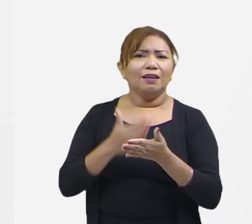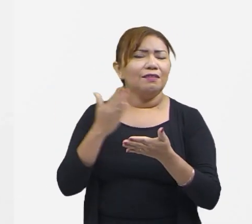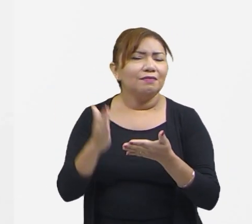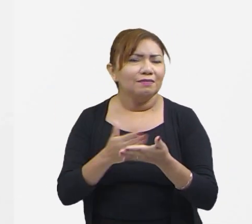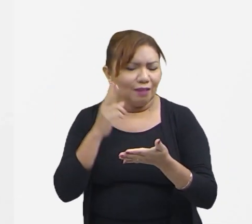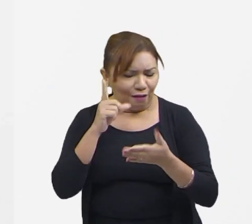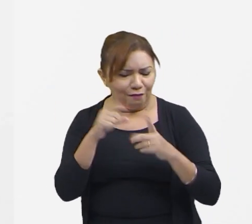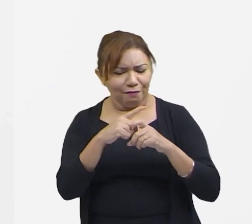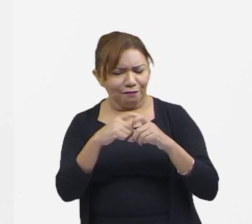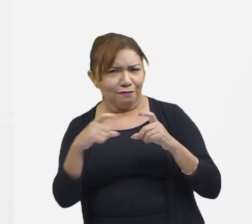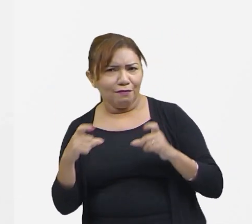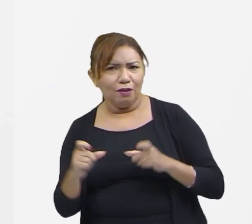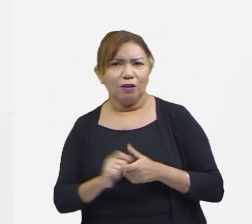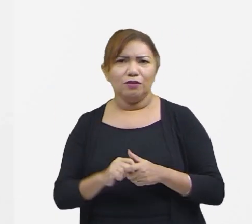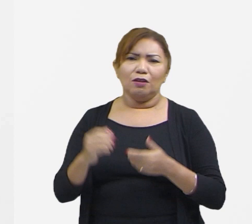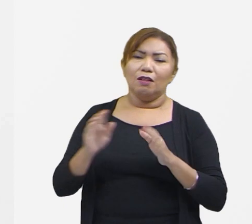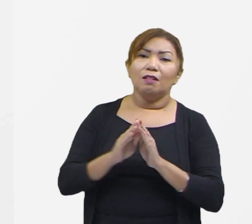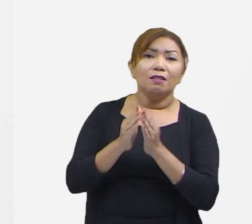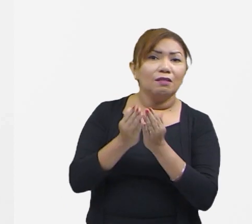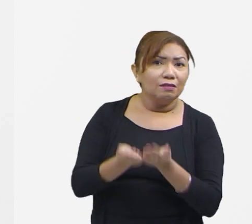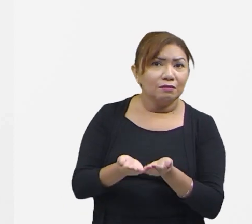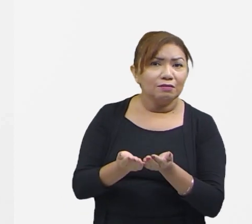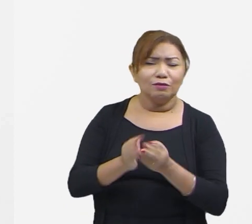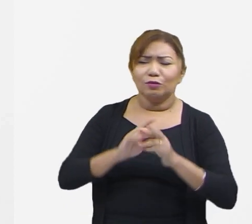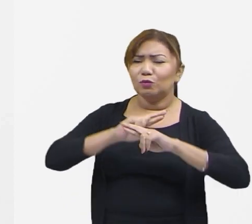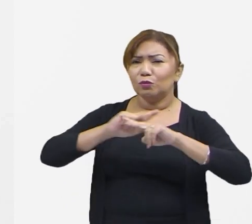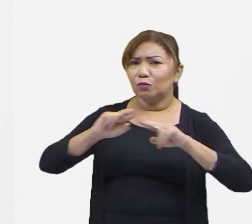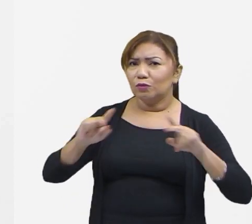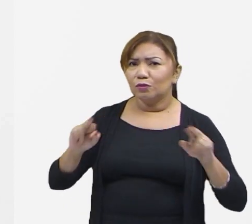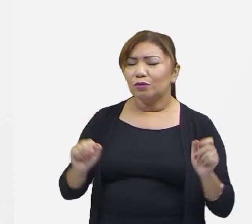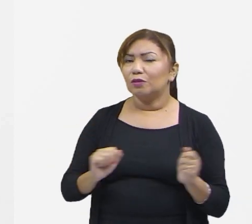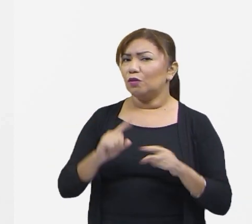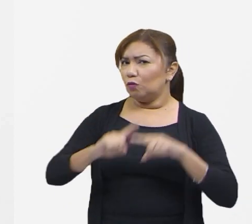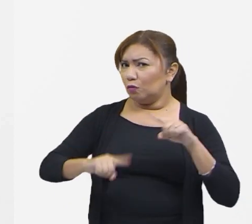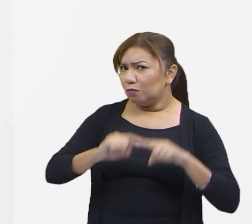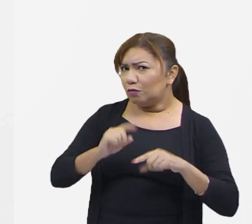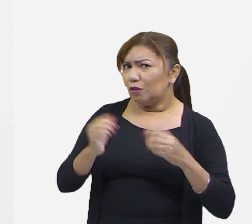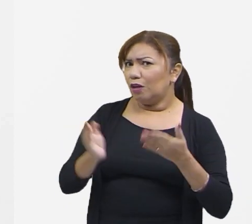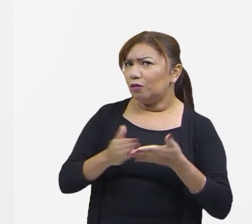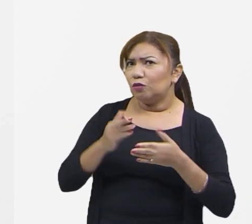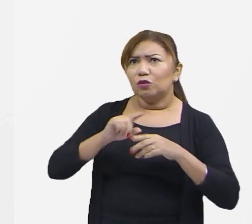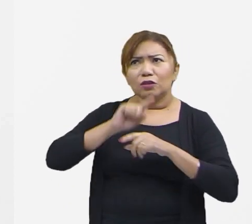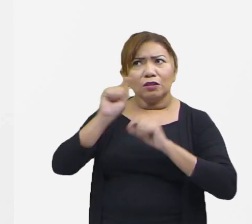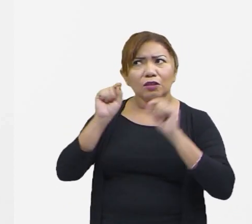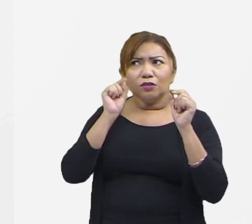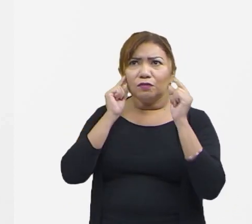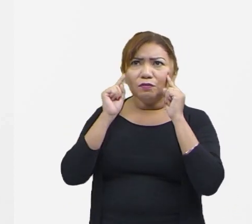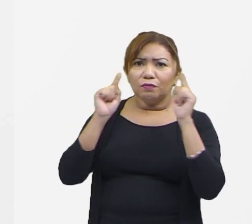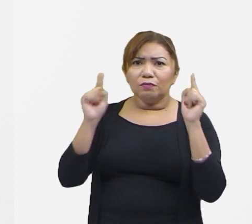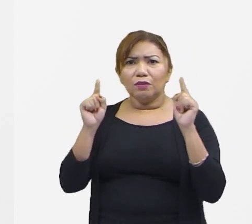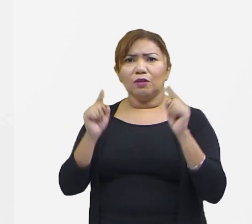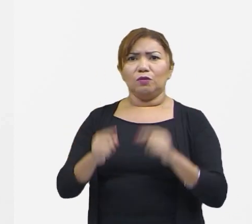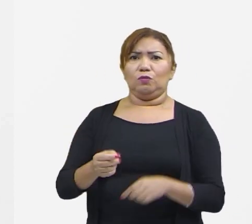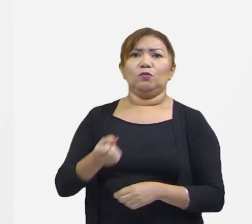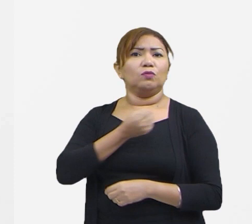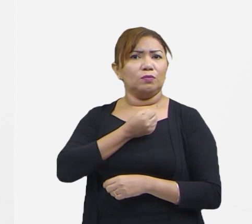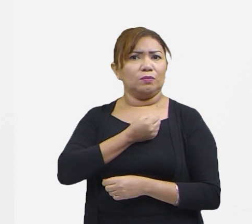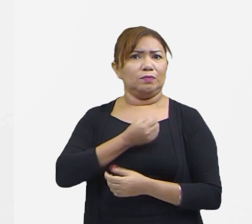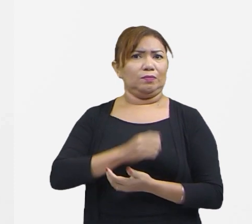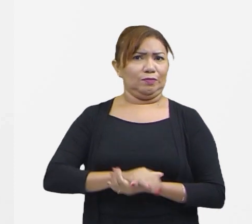Revistas, livros, tudo isso nós temos que identificar os números.